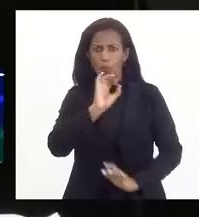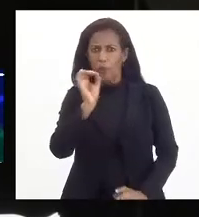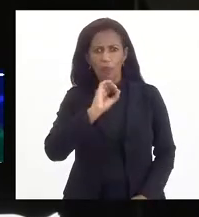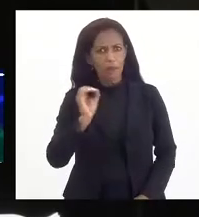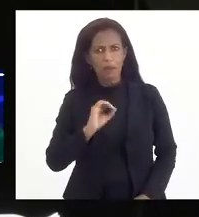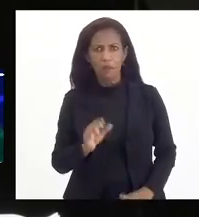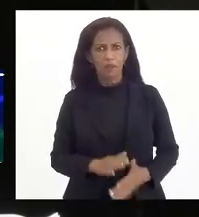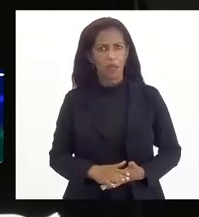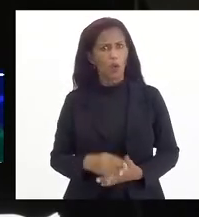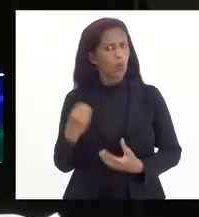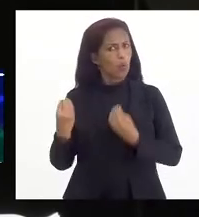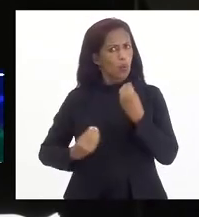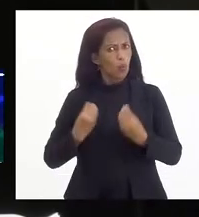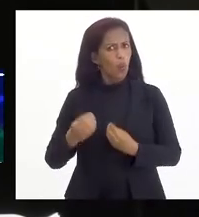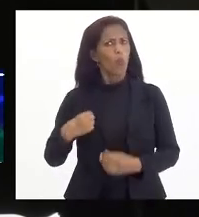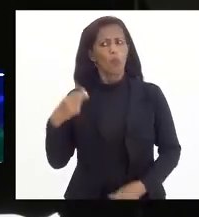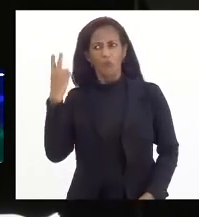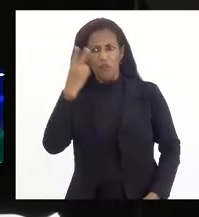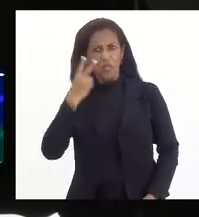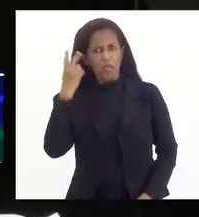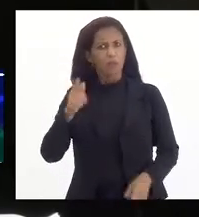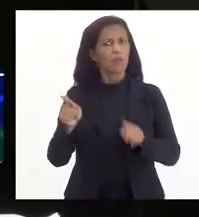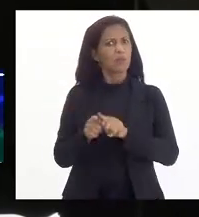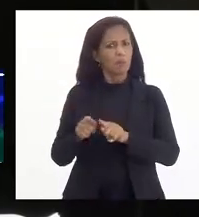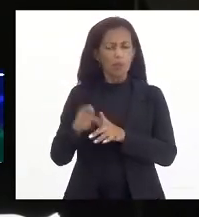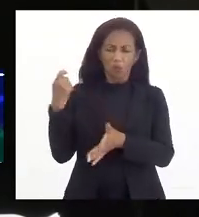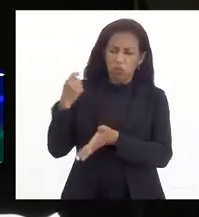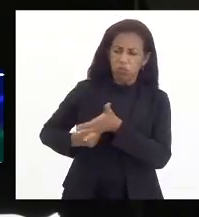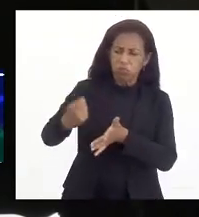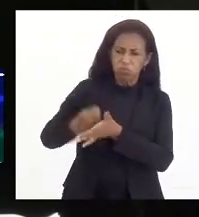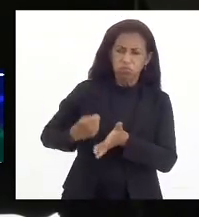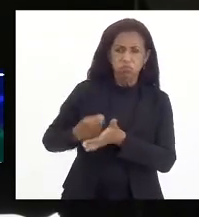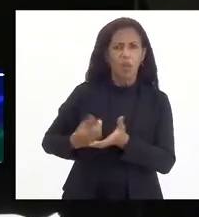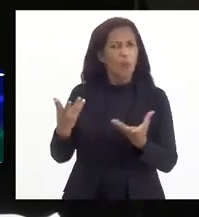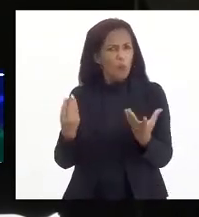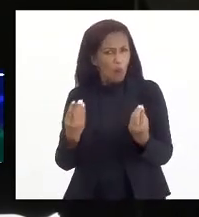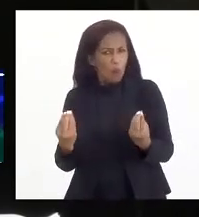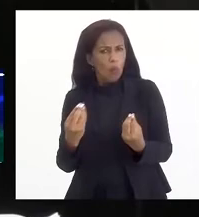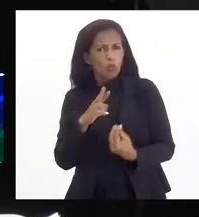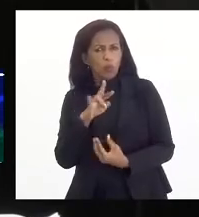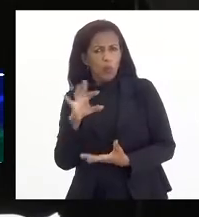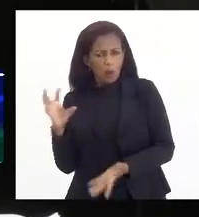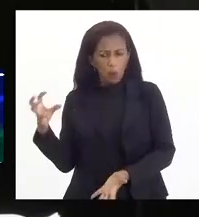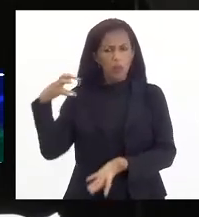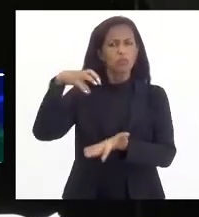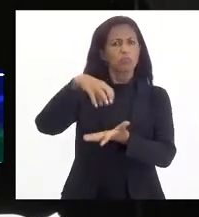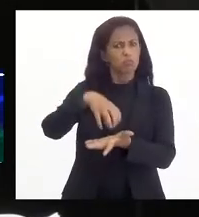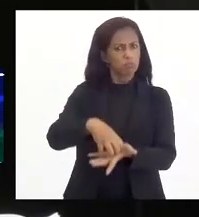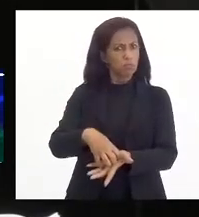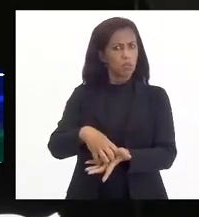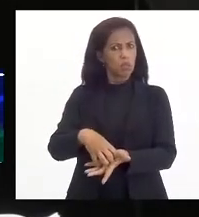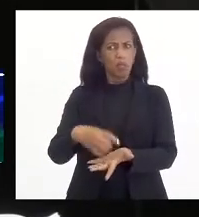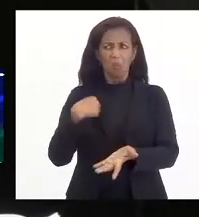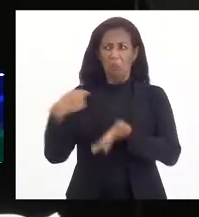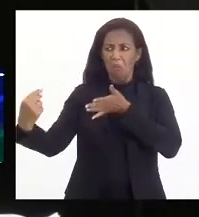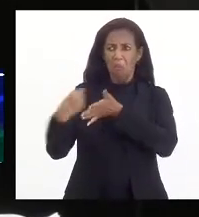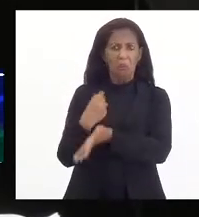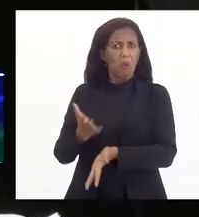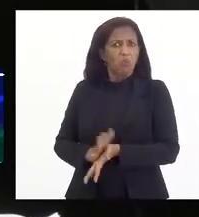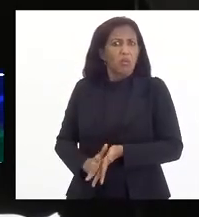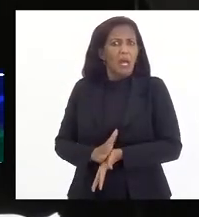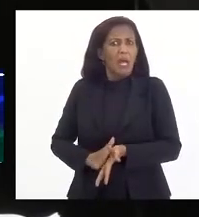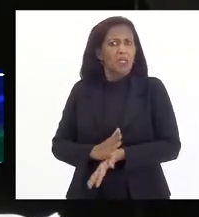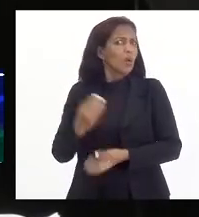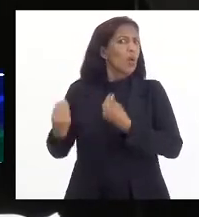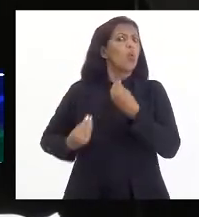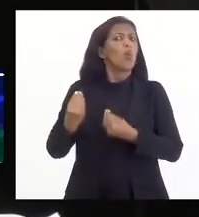deputado estadual e como Vereador ela não tem muito pela implementação da o Enzo na nossa região da zona leste eu não foi consultada como a